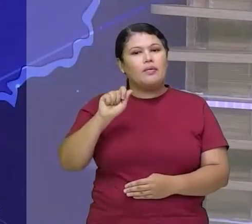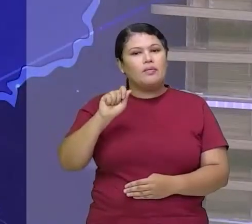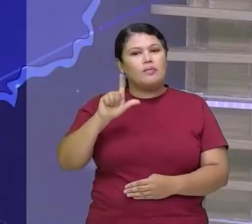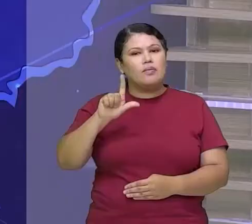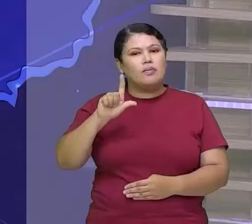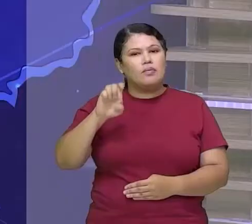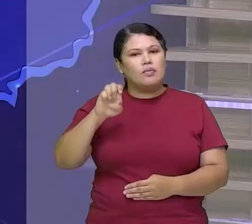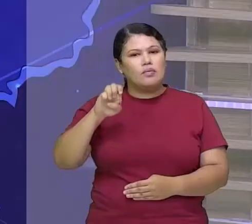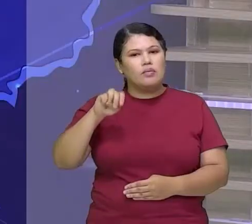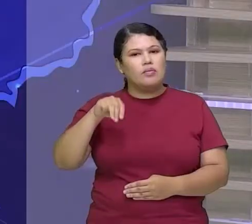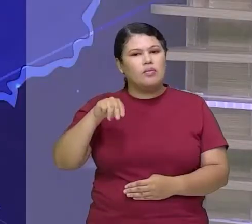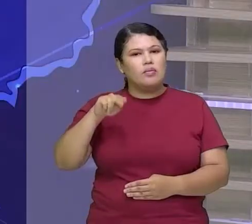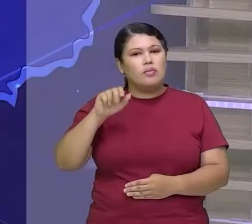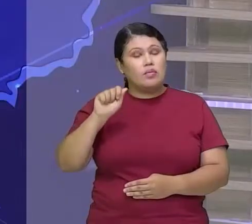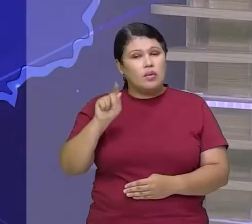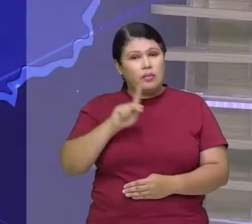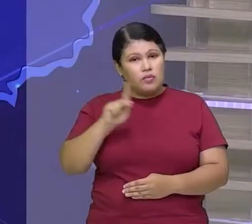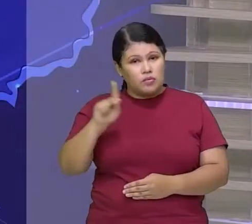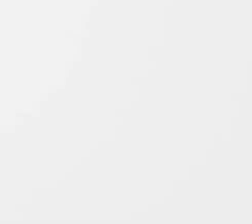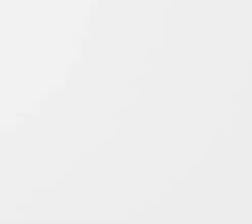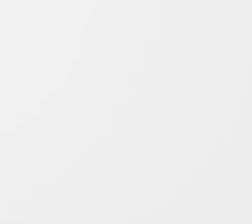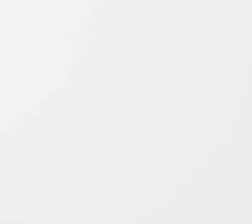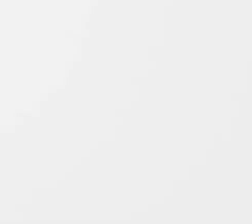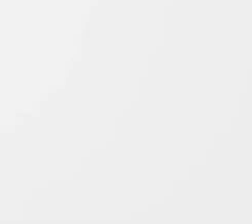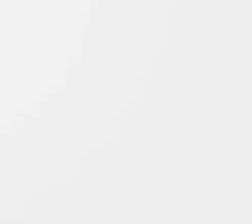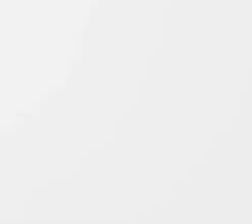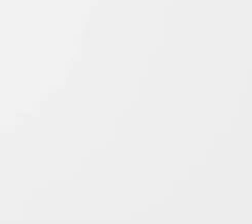portuguesa. Vamos lá para a aula de hoje?